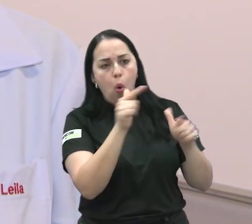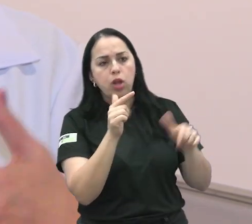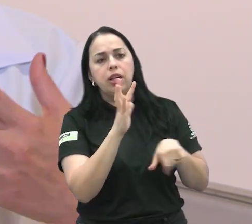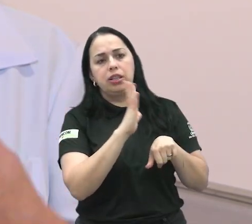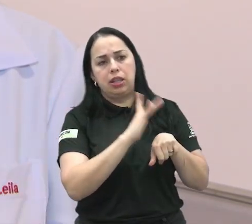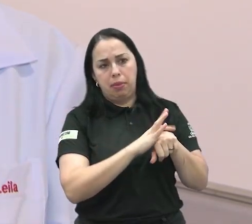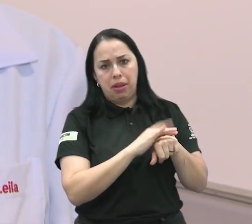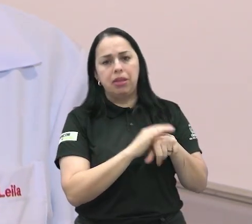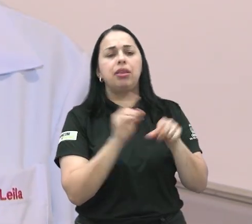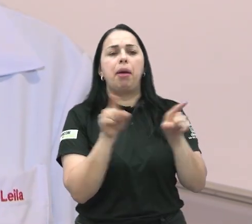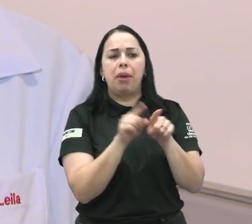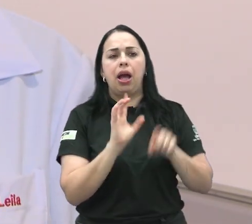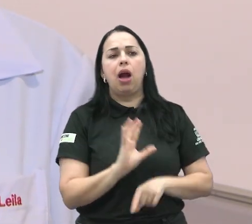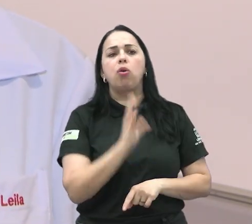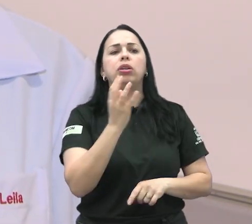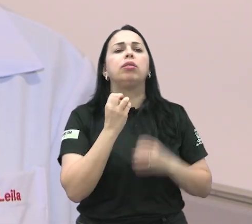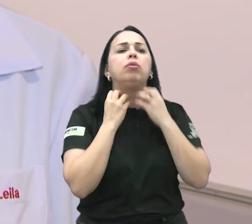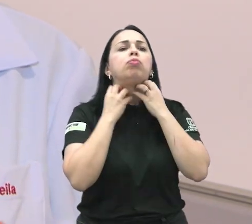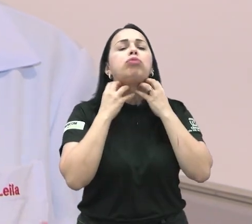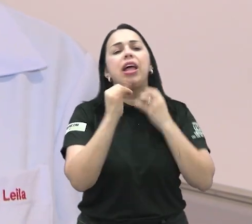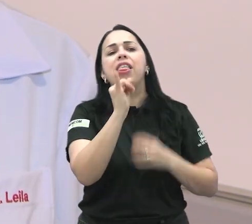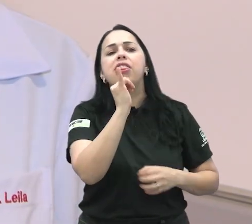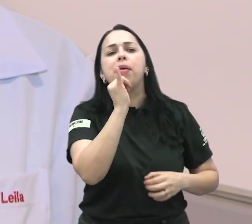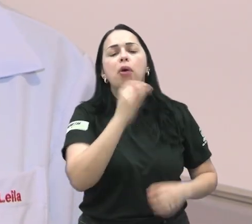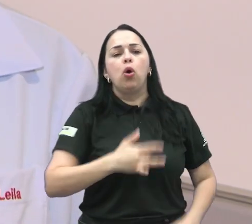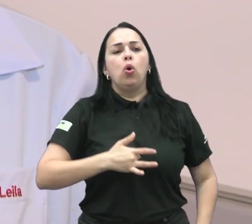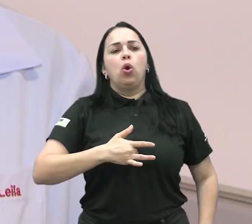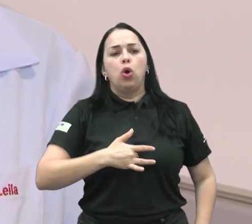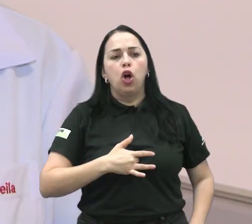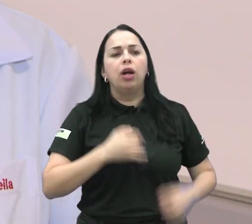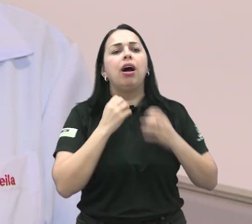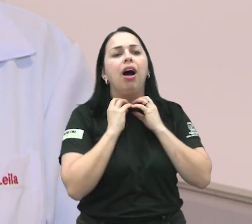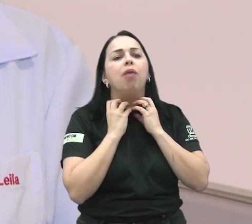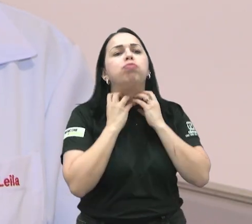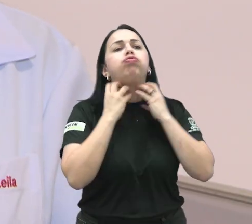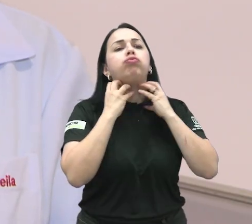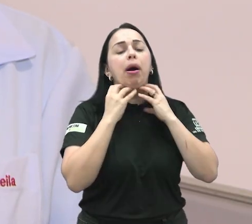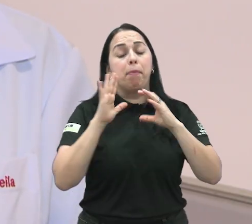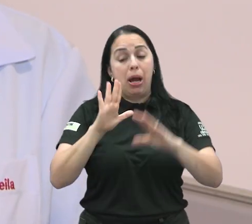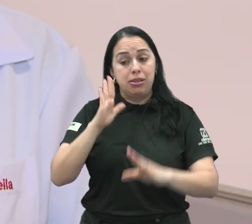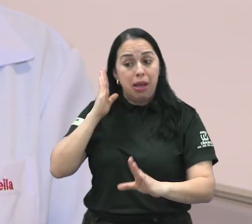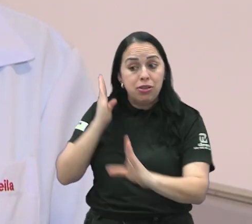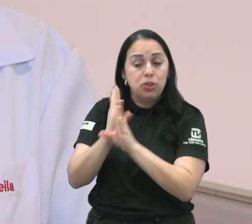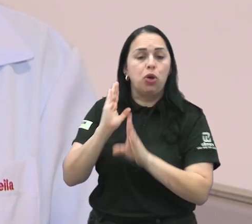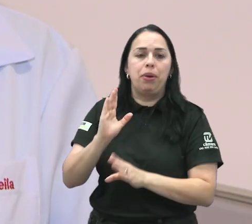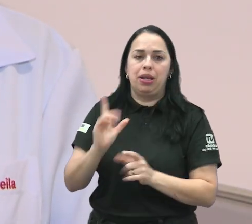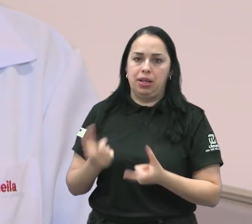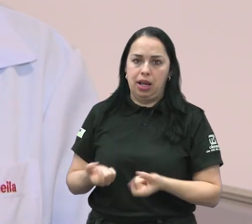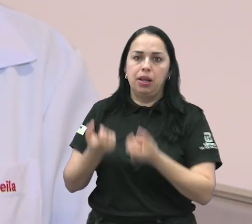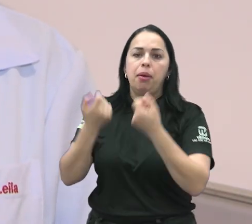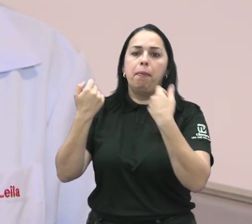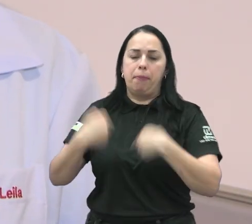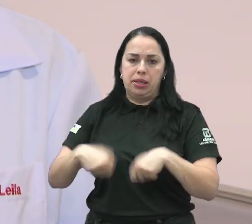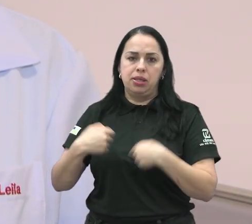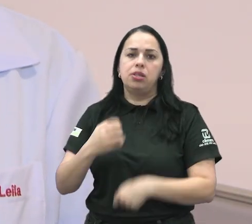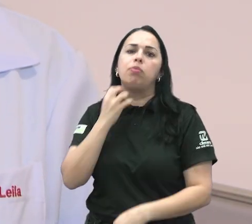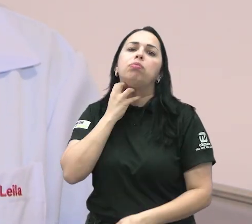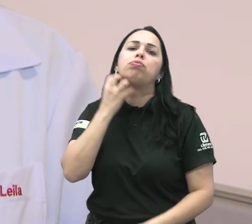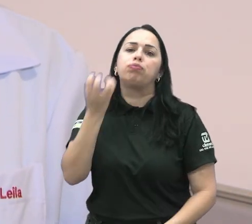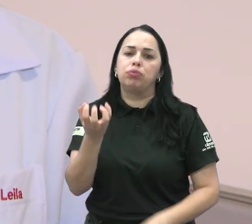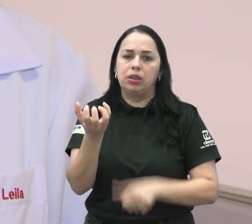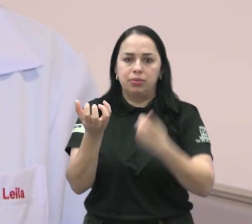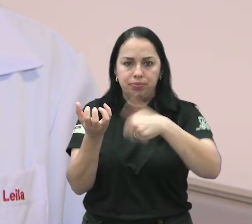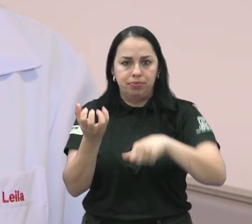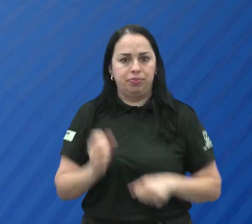Porque outras doenças também aumentam os gânglios, né? Como tuberculose, por exemplo. Mas, então, para diagnosticar, você precisa fazer uma biópsia